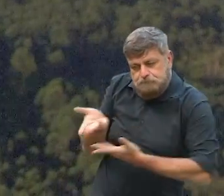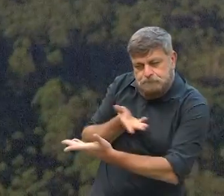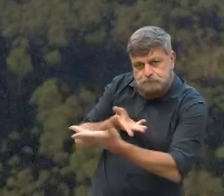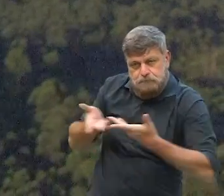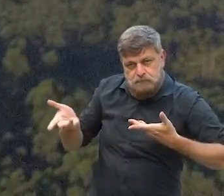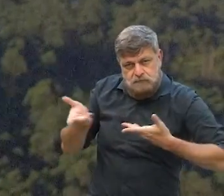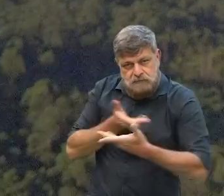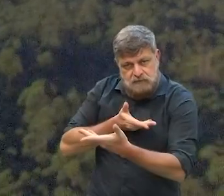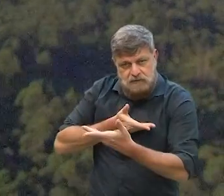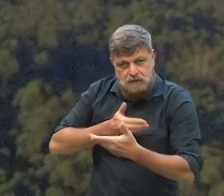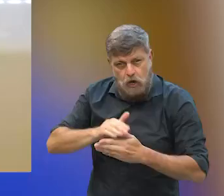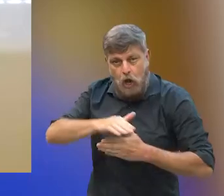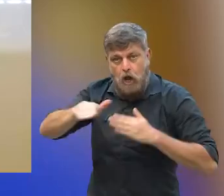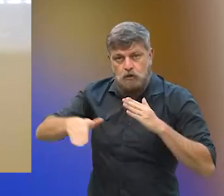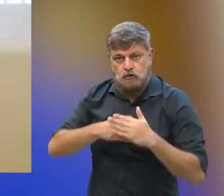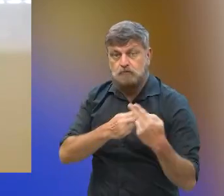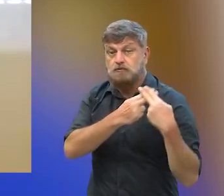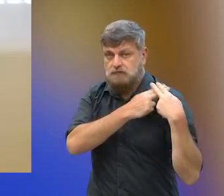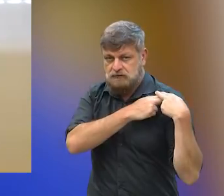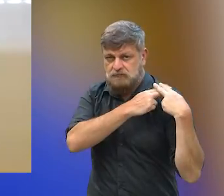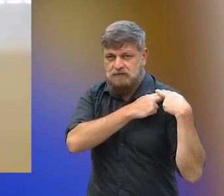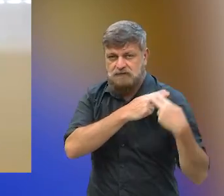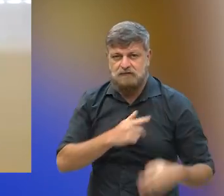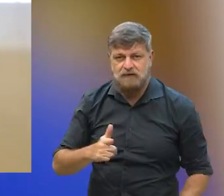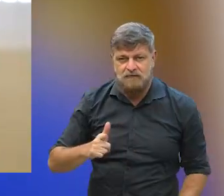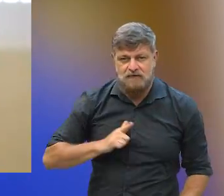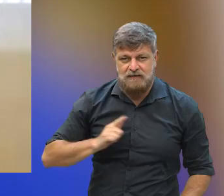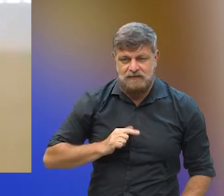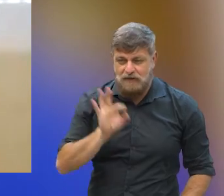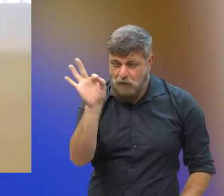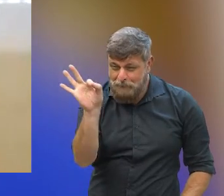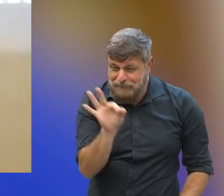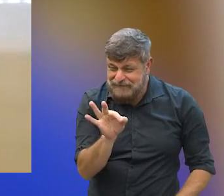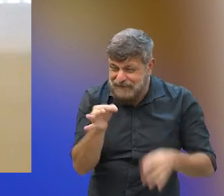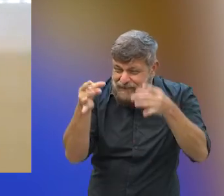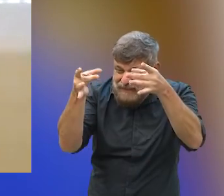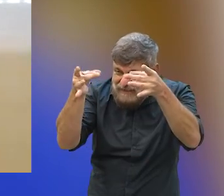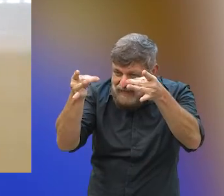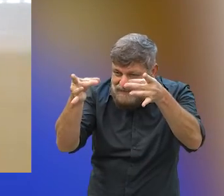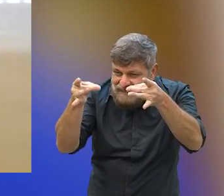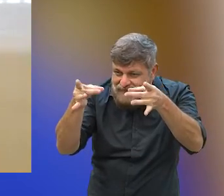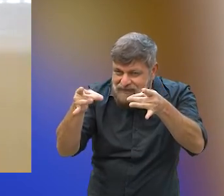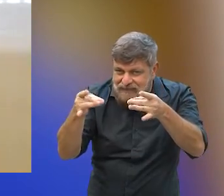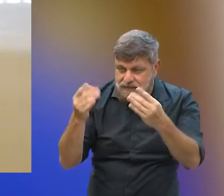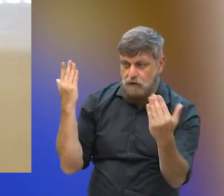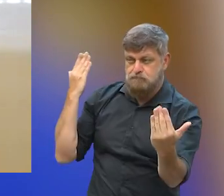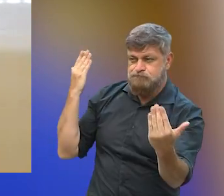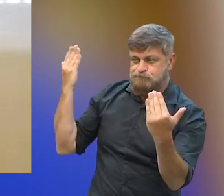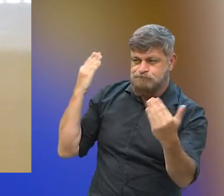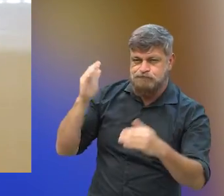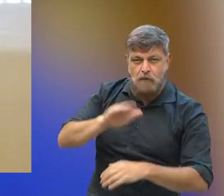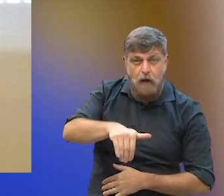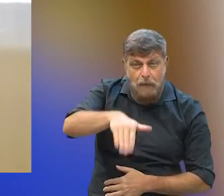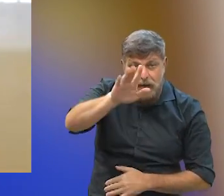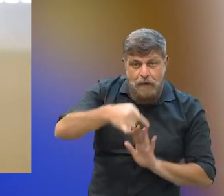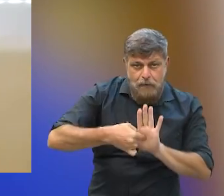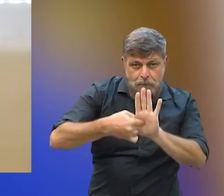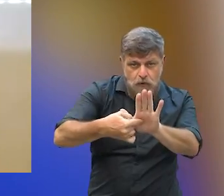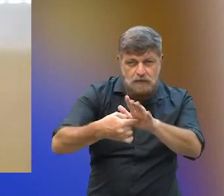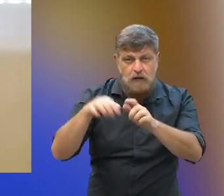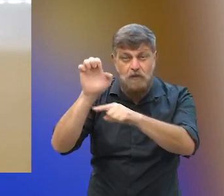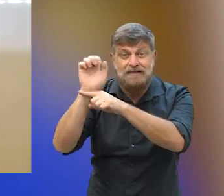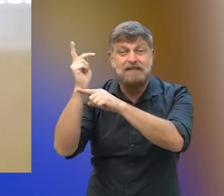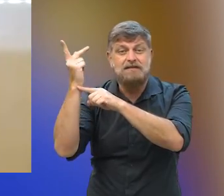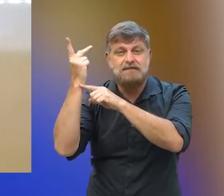entre todos os agentes. Ele foi feito numa escala de detalhe muito maior que os anteriores. Ele apontou que o estado de